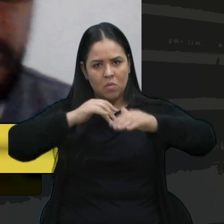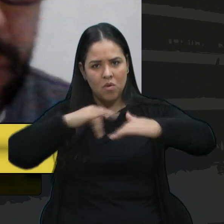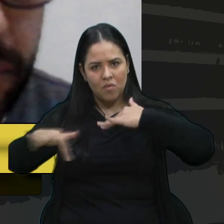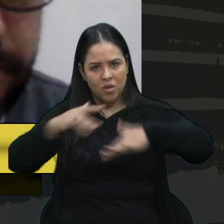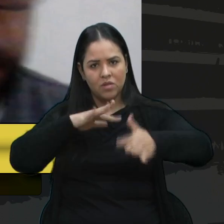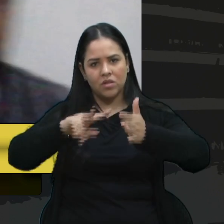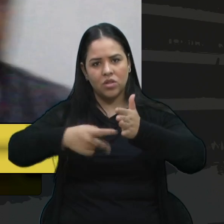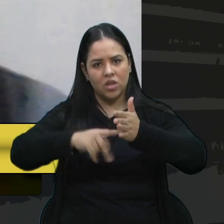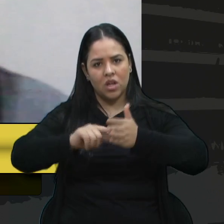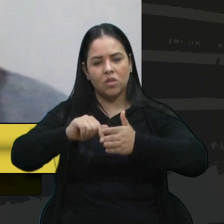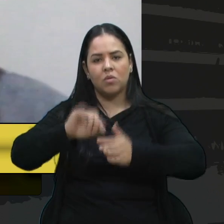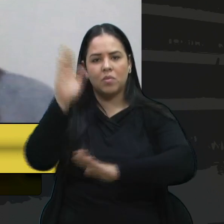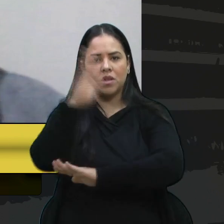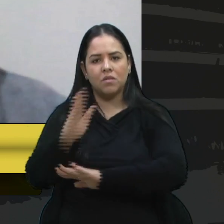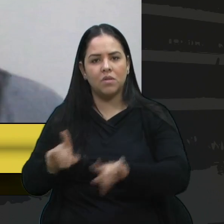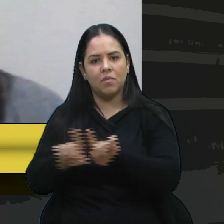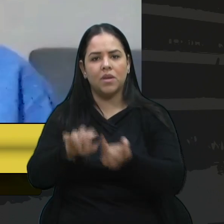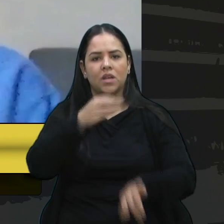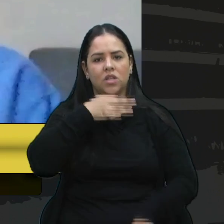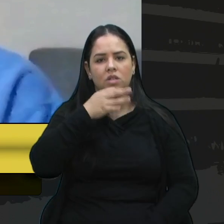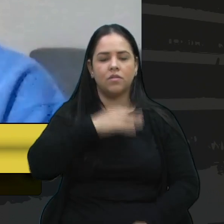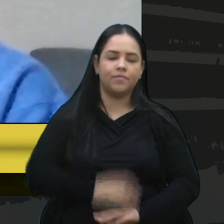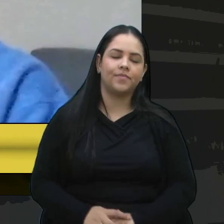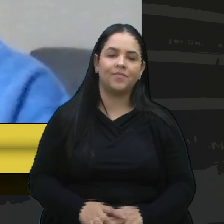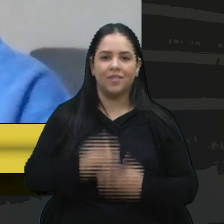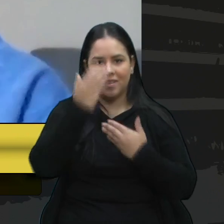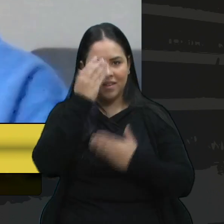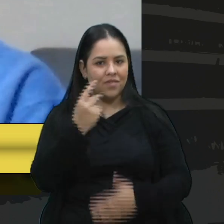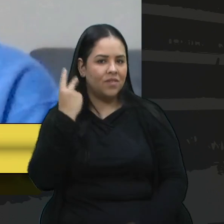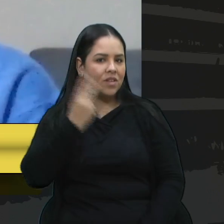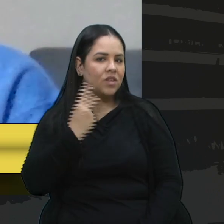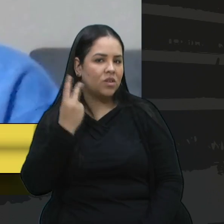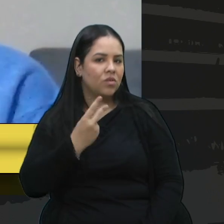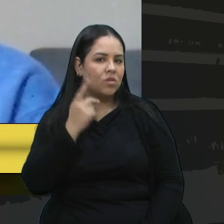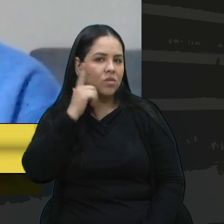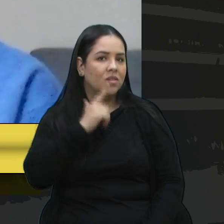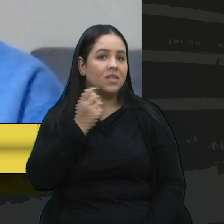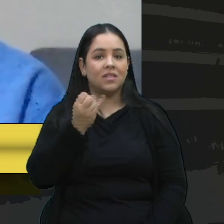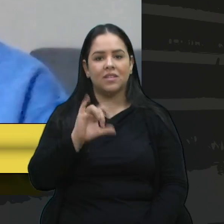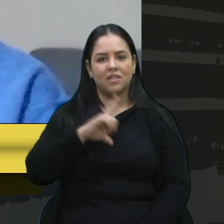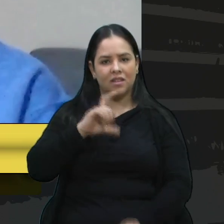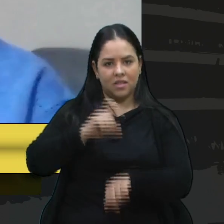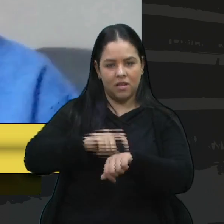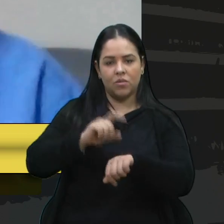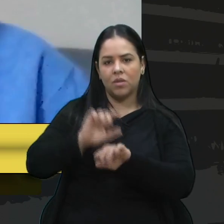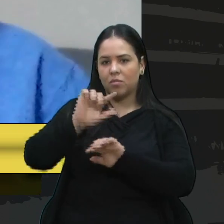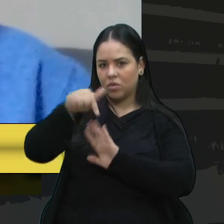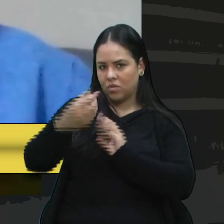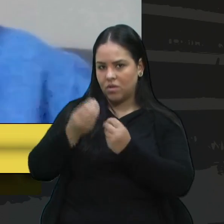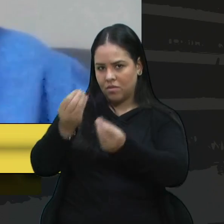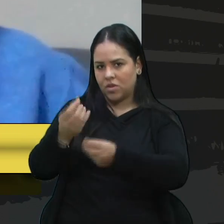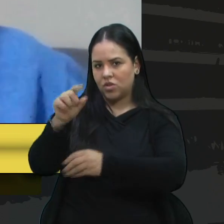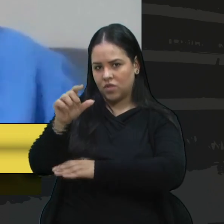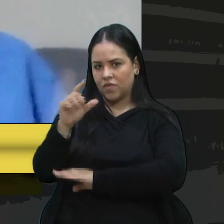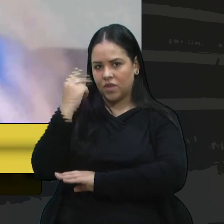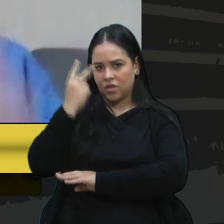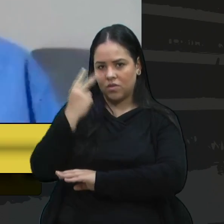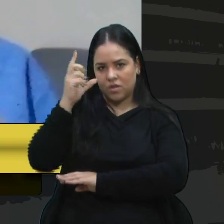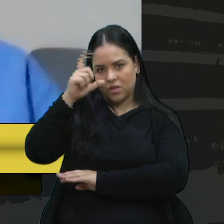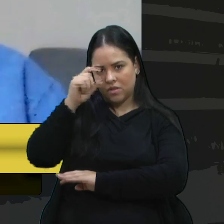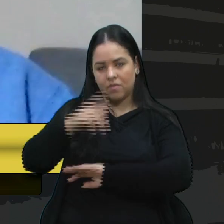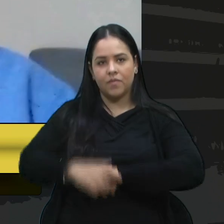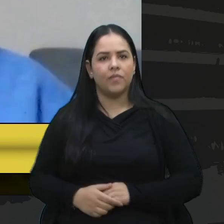do Sul. Muito obrigado, vereador Lucas. Se sobrar um tempo, eu lhe concedo, vereador Scalco. Eu quero trazer aqui